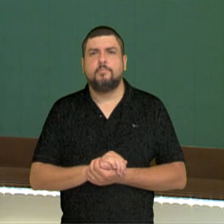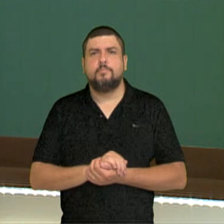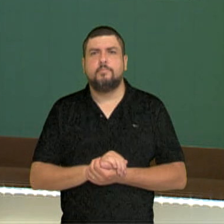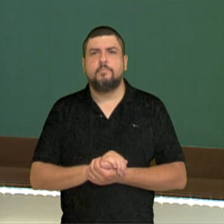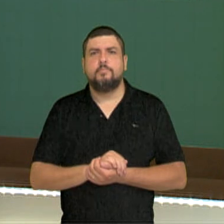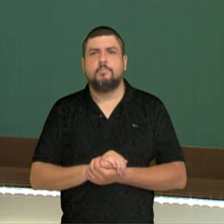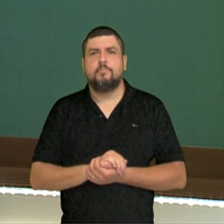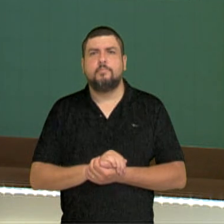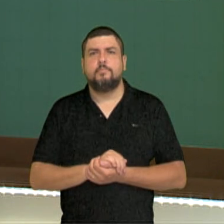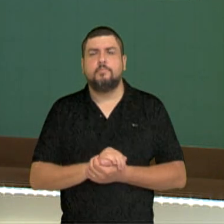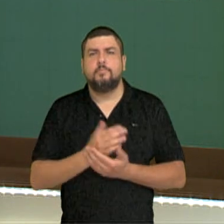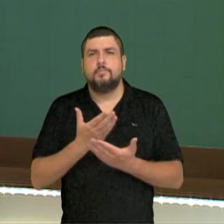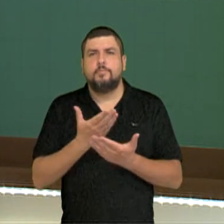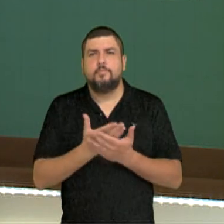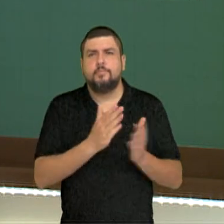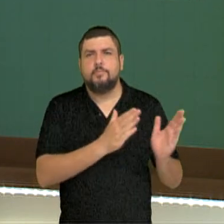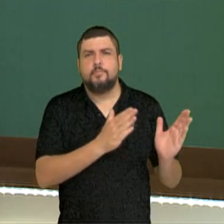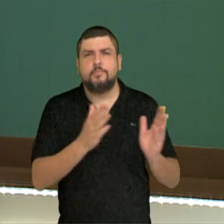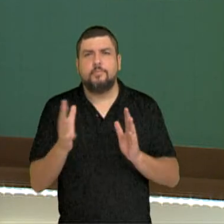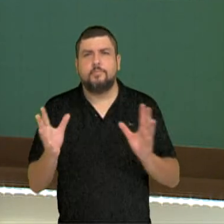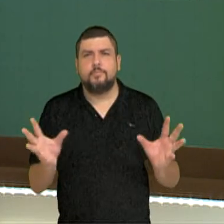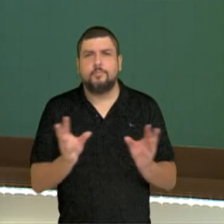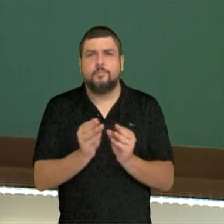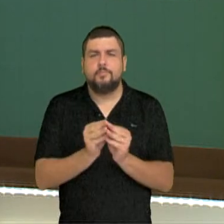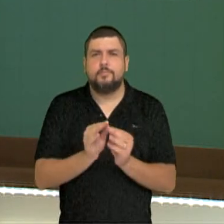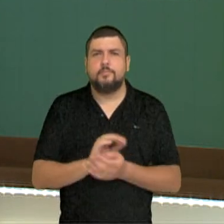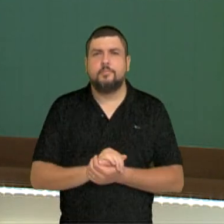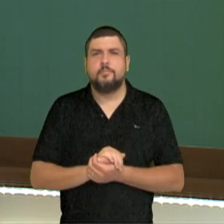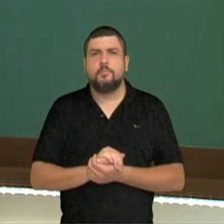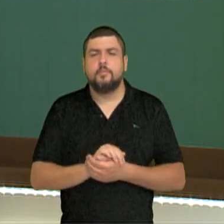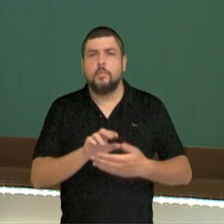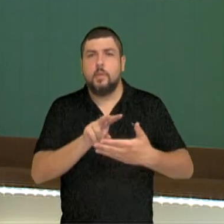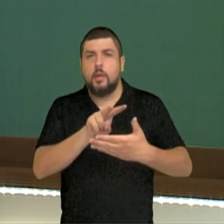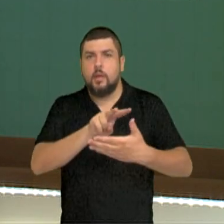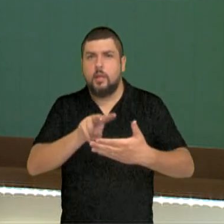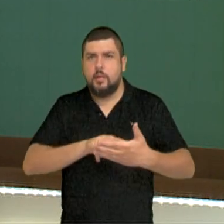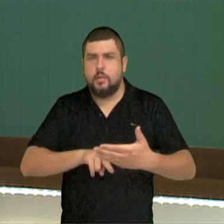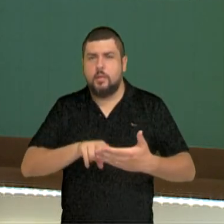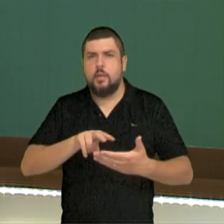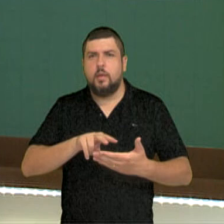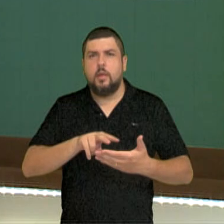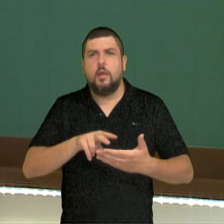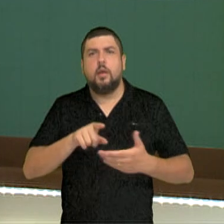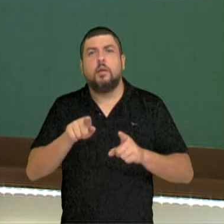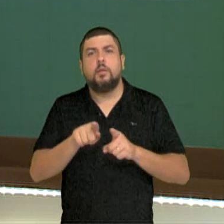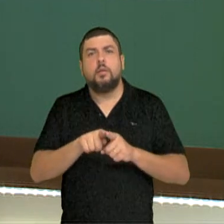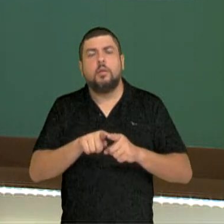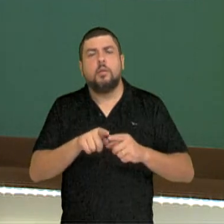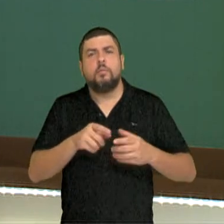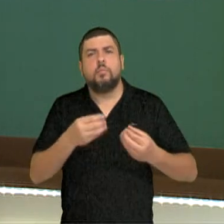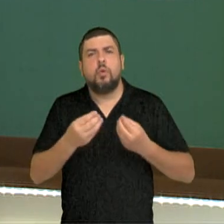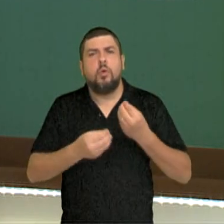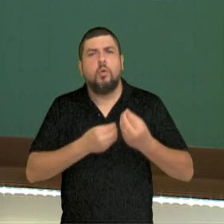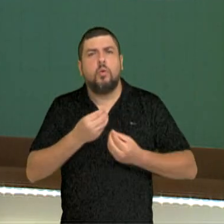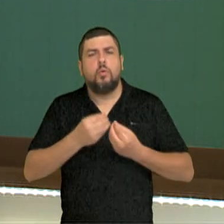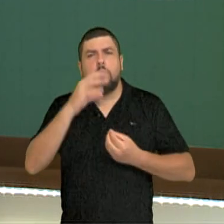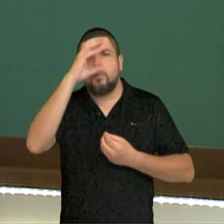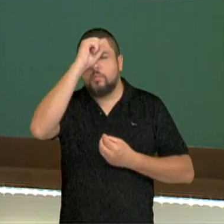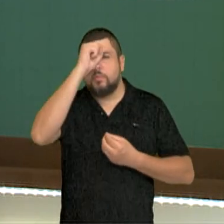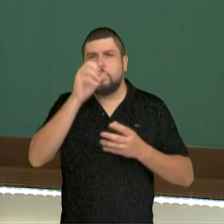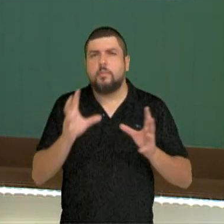O que aprendemos? Lemos e interpretamos uma resenha, que é um texto que avalia uma produção